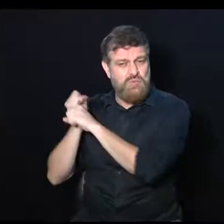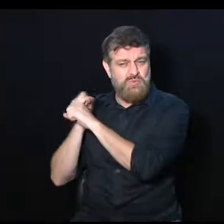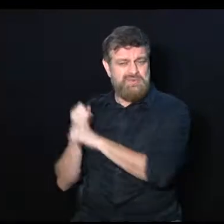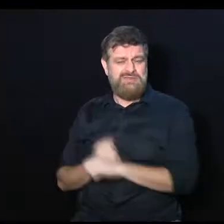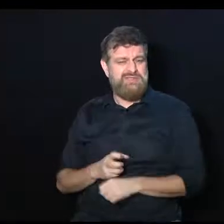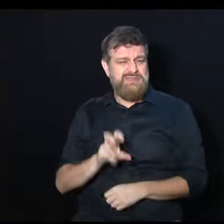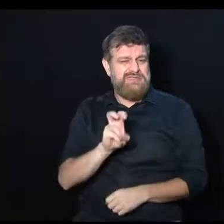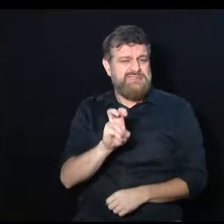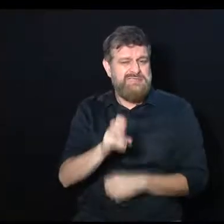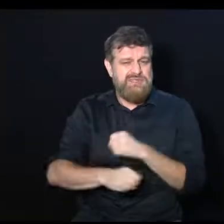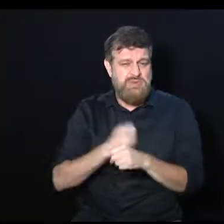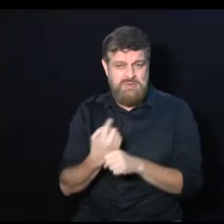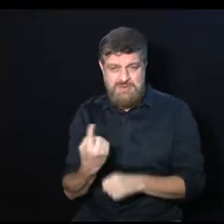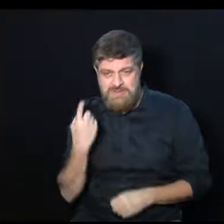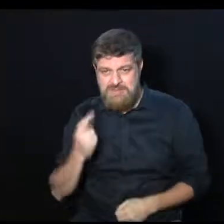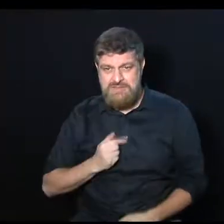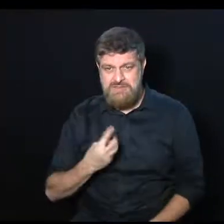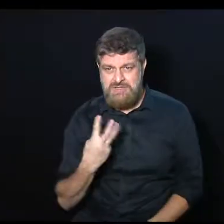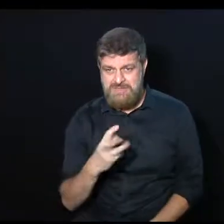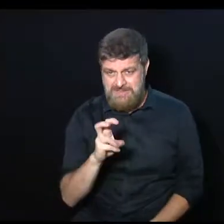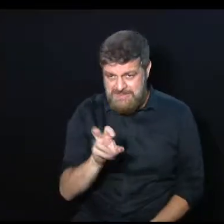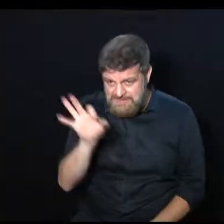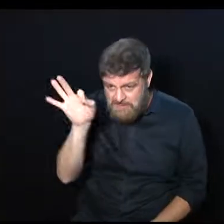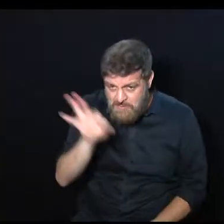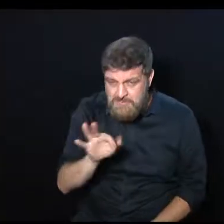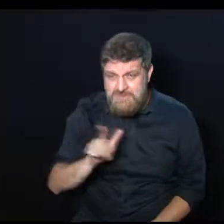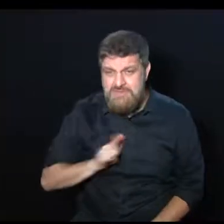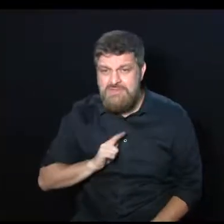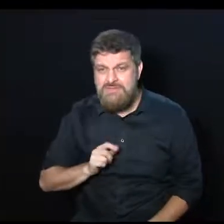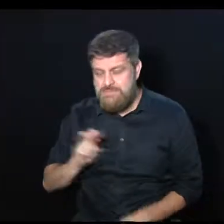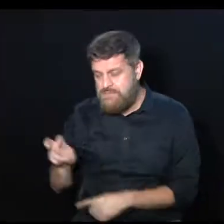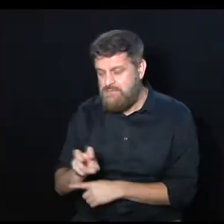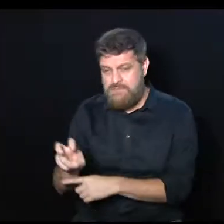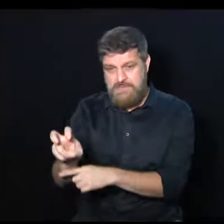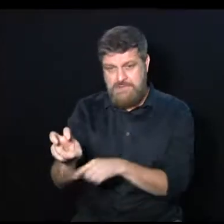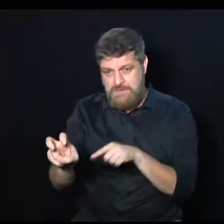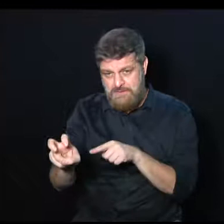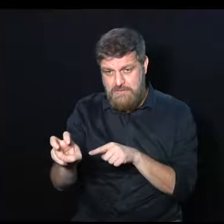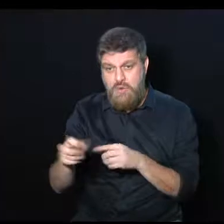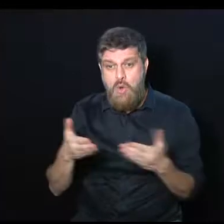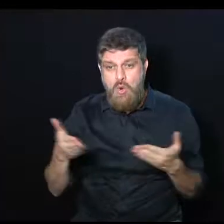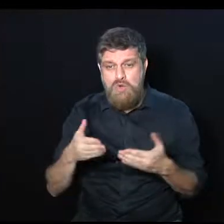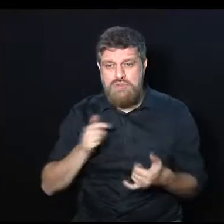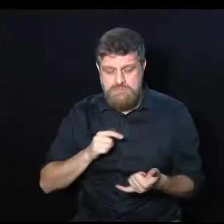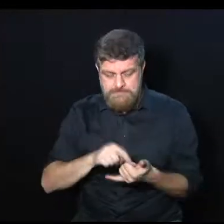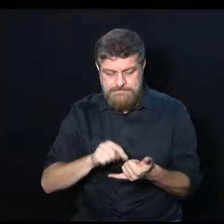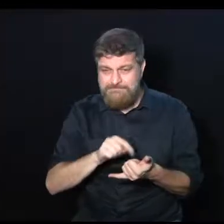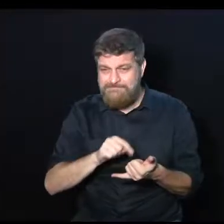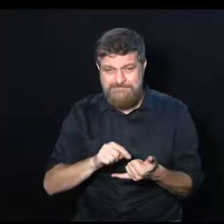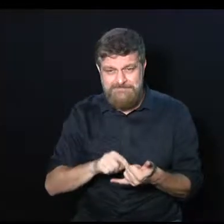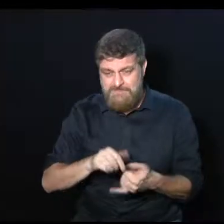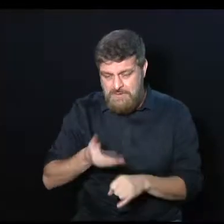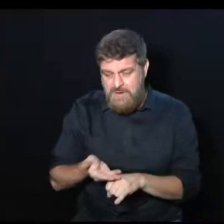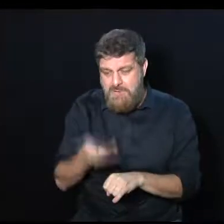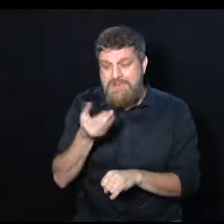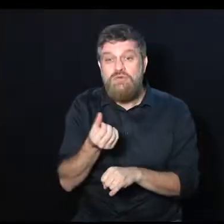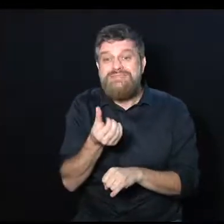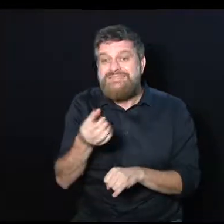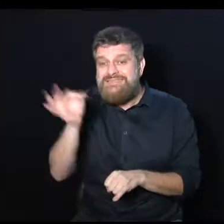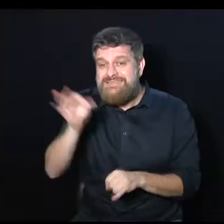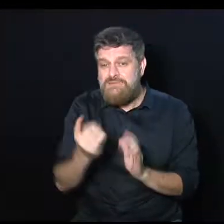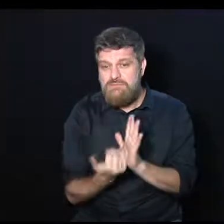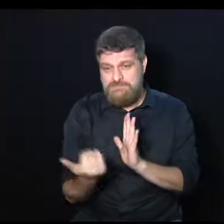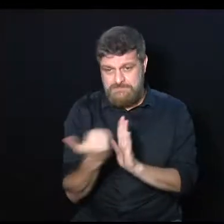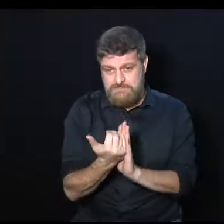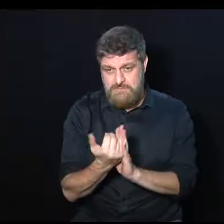10 anos atrás, nós tínhamos 35% de identificação, por exemplo, das serpentes peçonhentas. Hoje, com o celular, isso subiu para mais de 60%. Por quê?